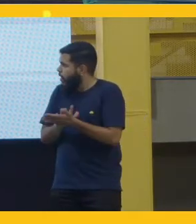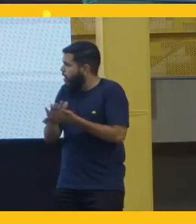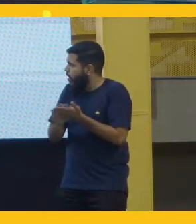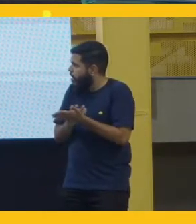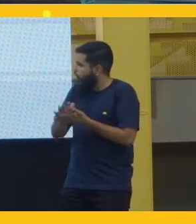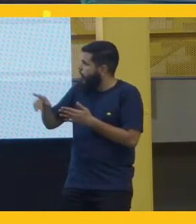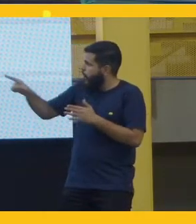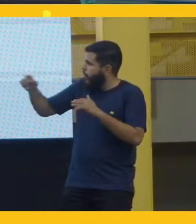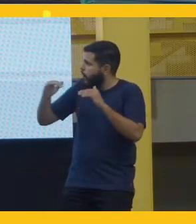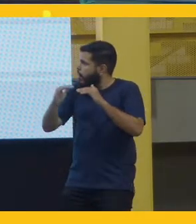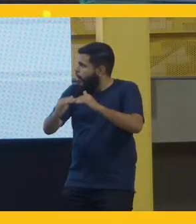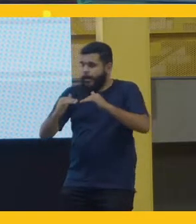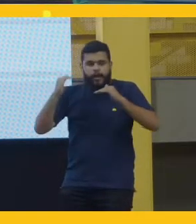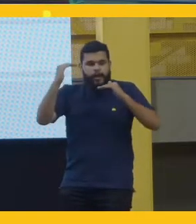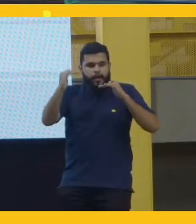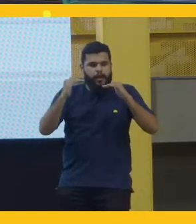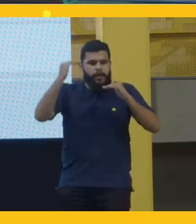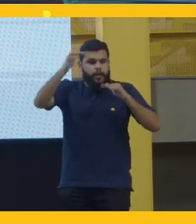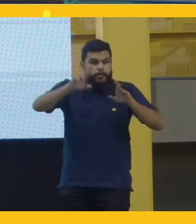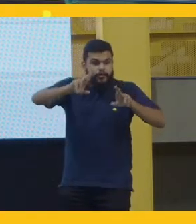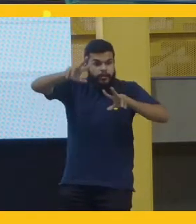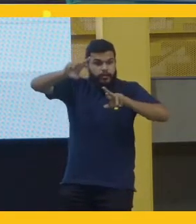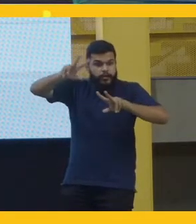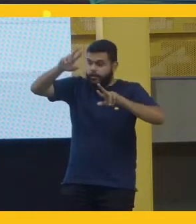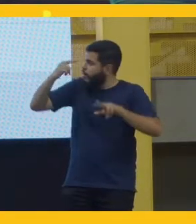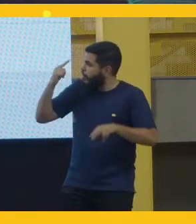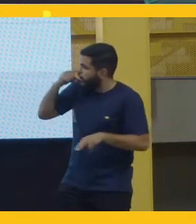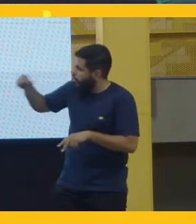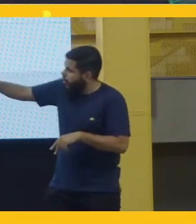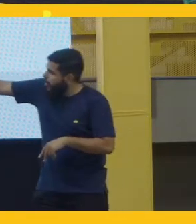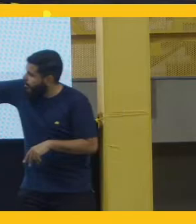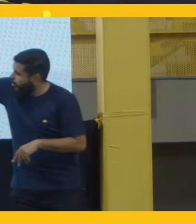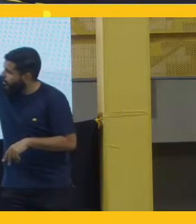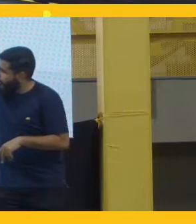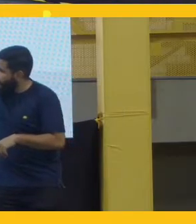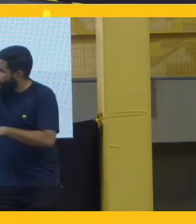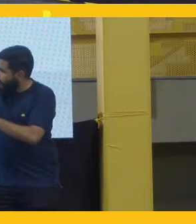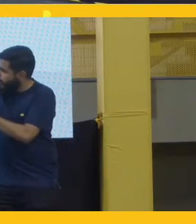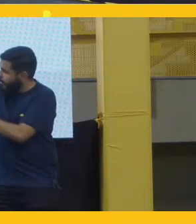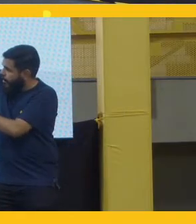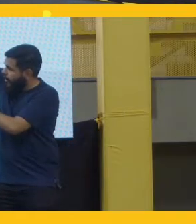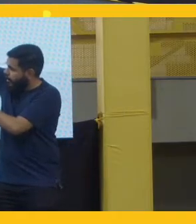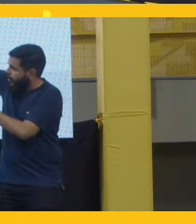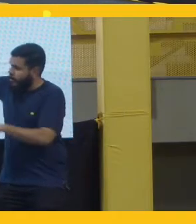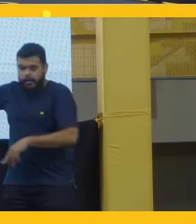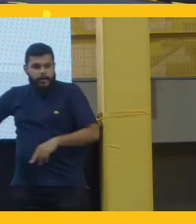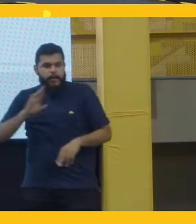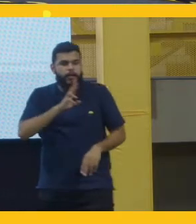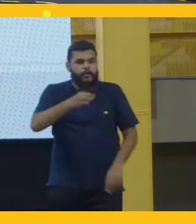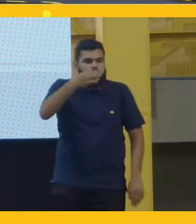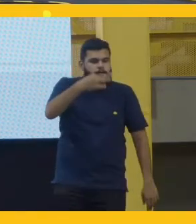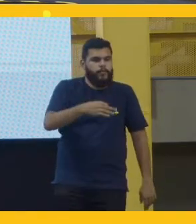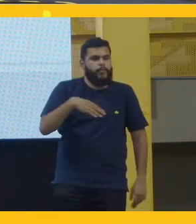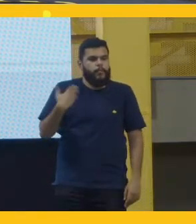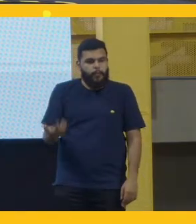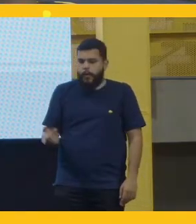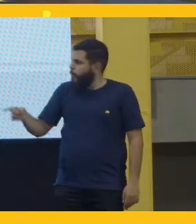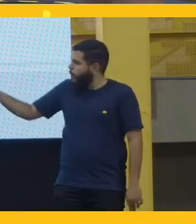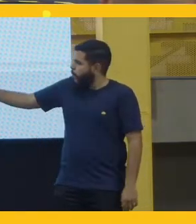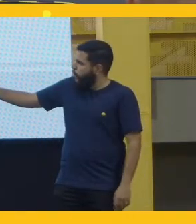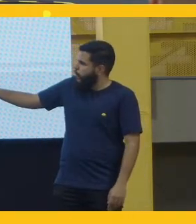asfalto, o solo, o concreto e a grama. Tudo diferente. Então, a opção correta para esse caso é a